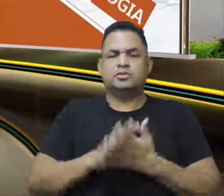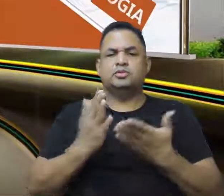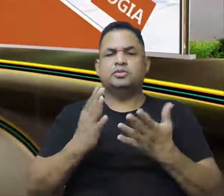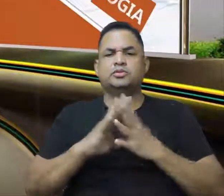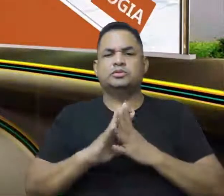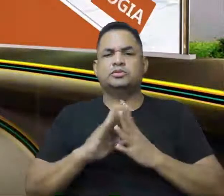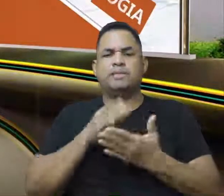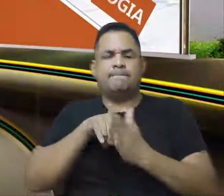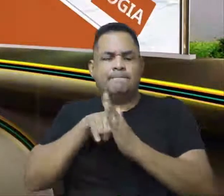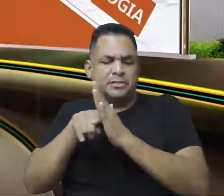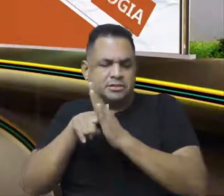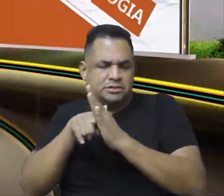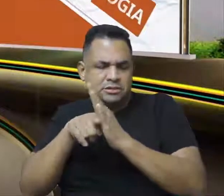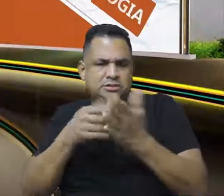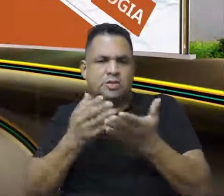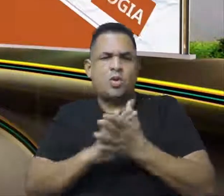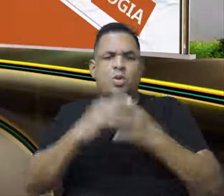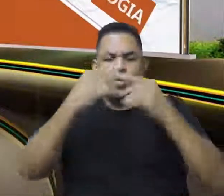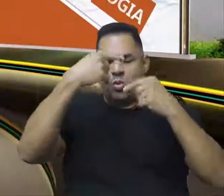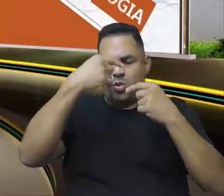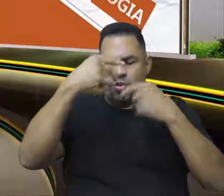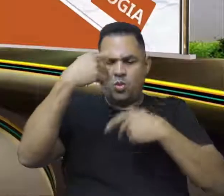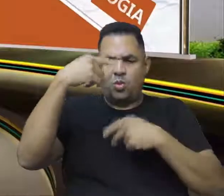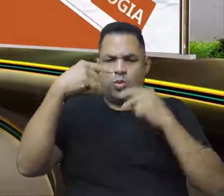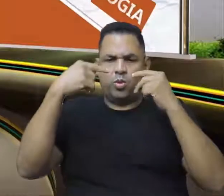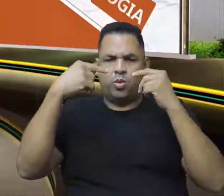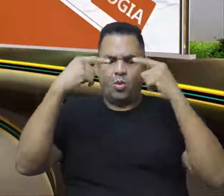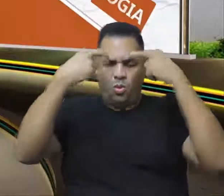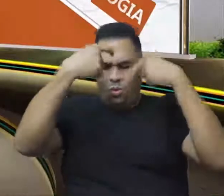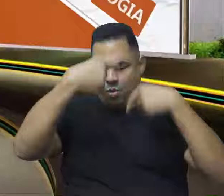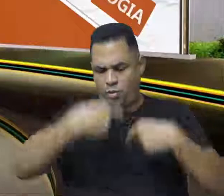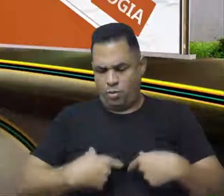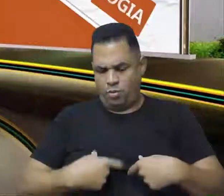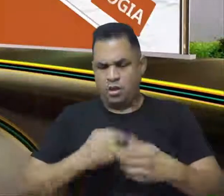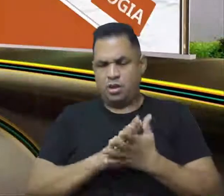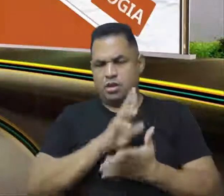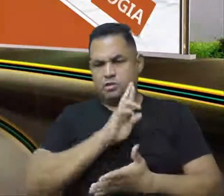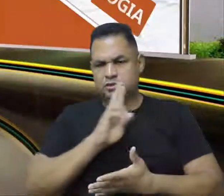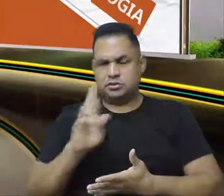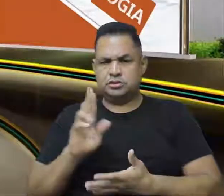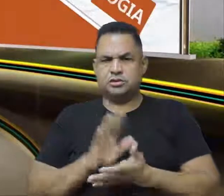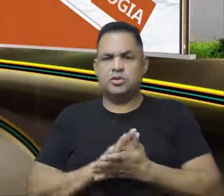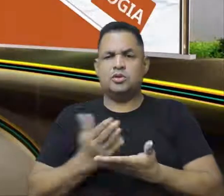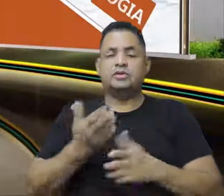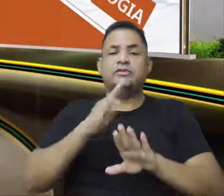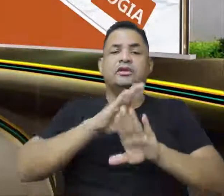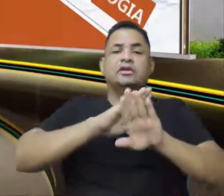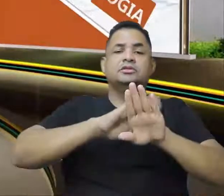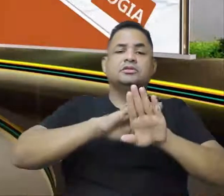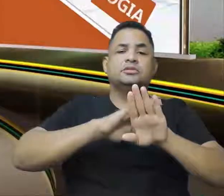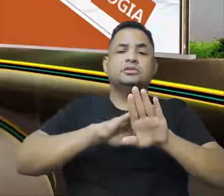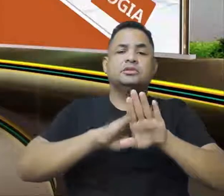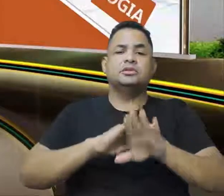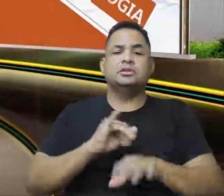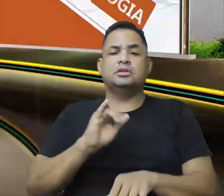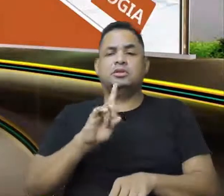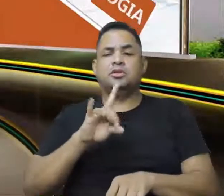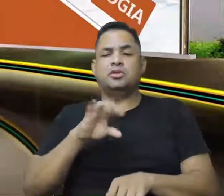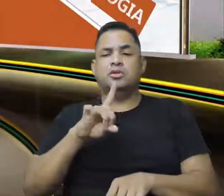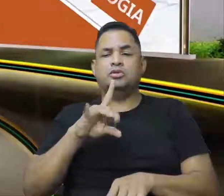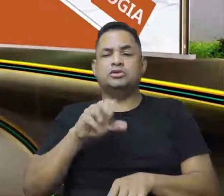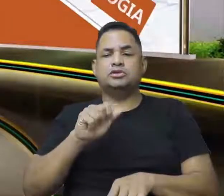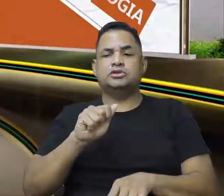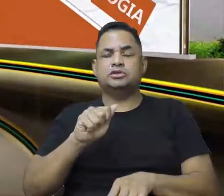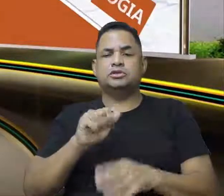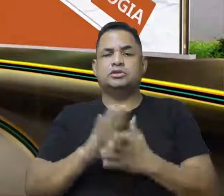homem, que vai de religião, vai de tudo. Hoje a gente vai falar sobre ideologia, por exemplo. para vocês terem ideia do quanto